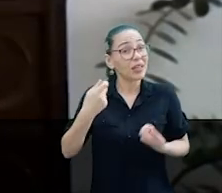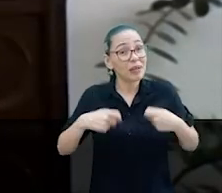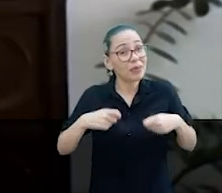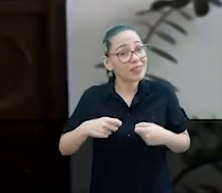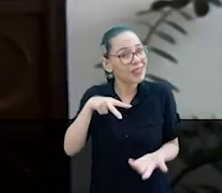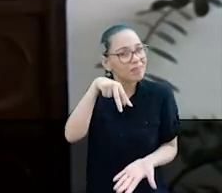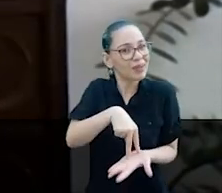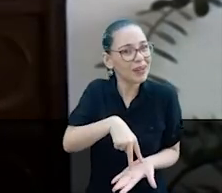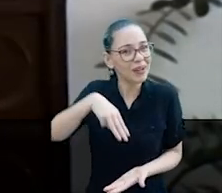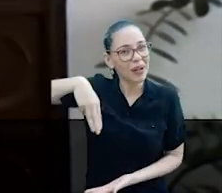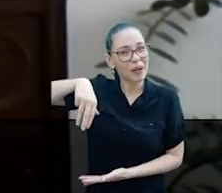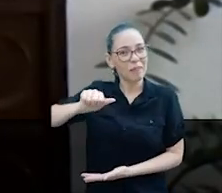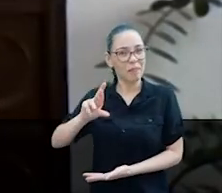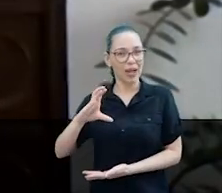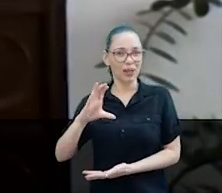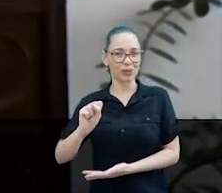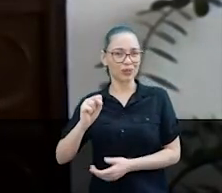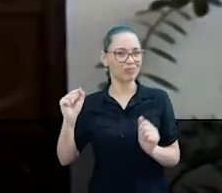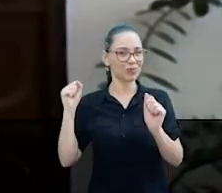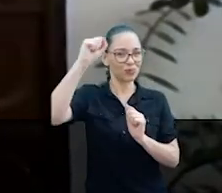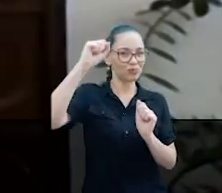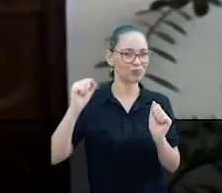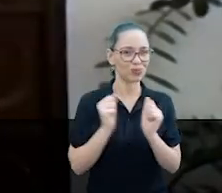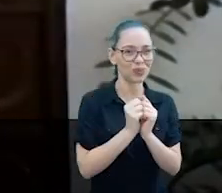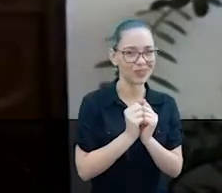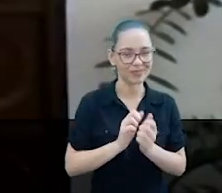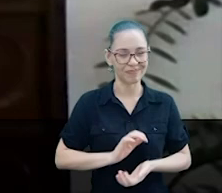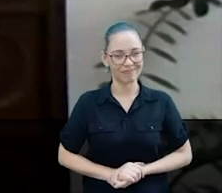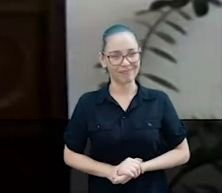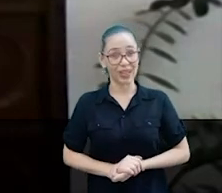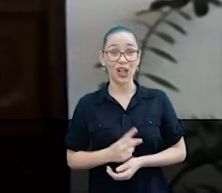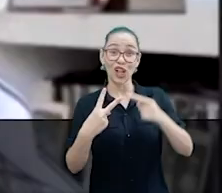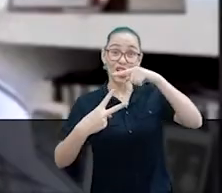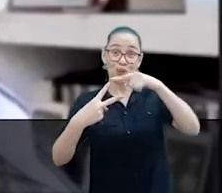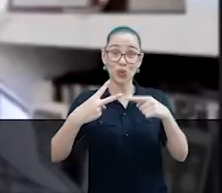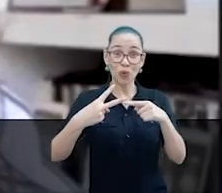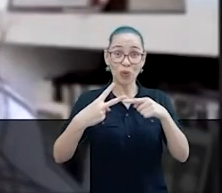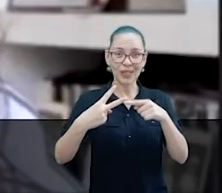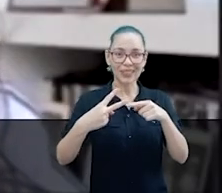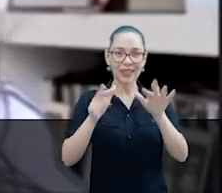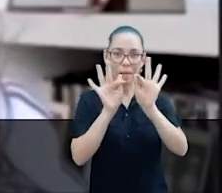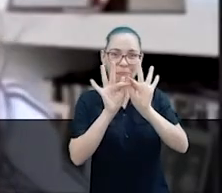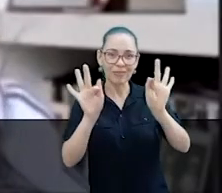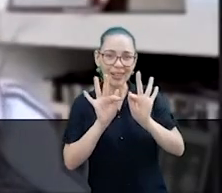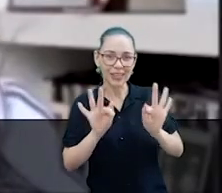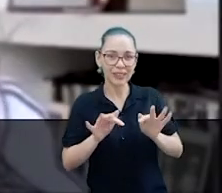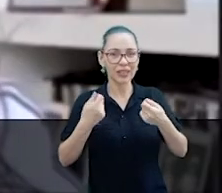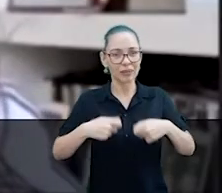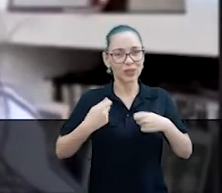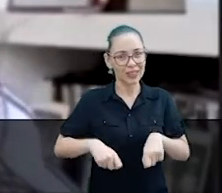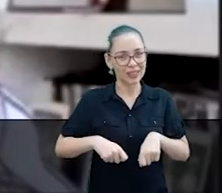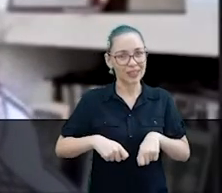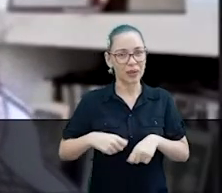Balzac que diz que elegante é parecer o que se é. Marcos Vinícius, presente. Duas palavras faziam parte